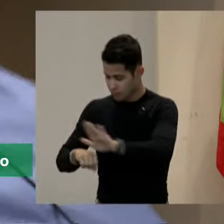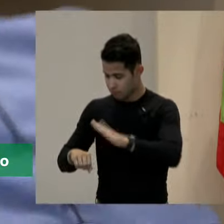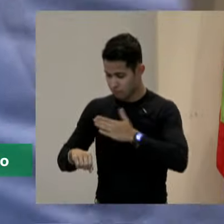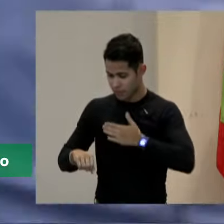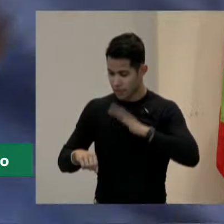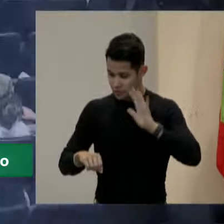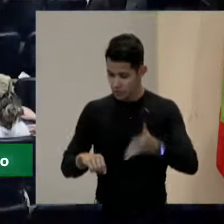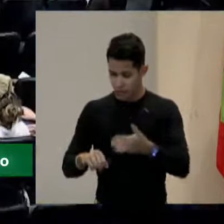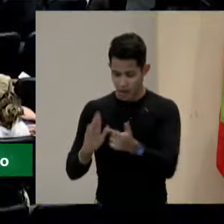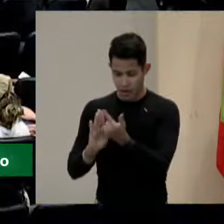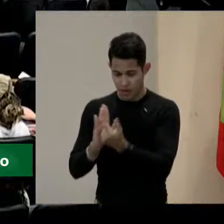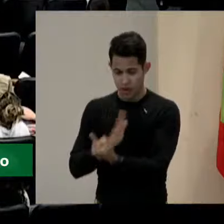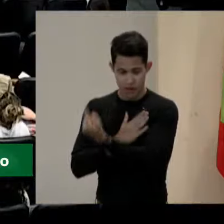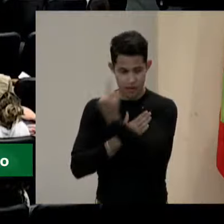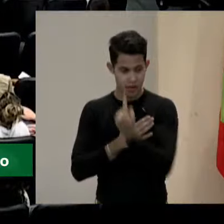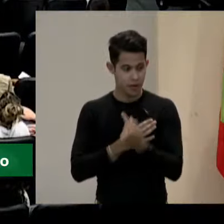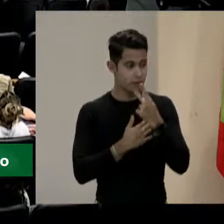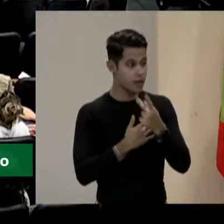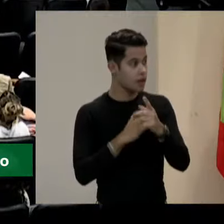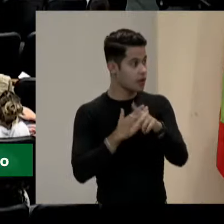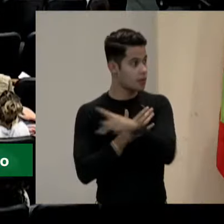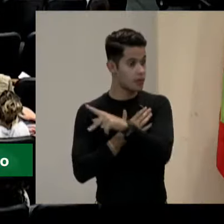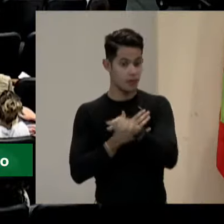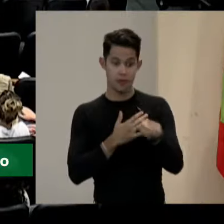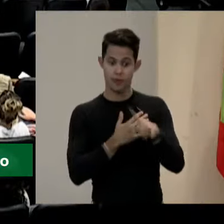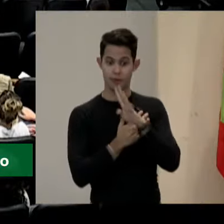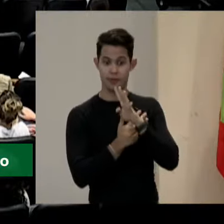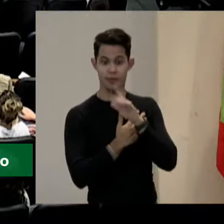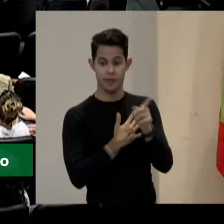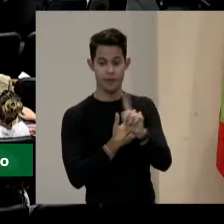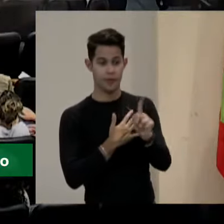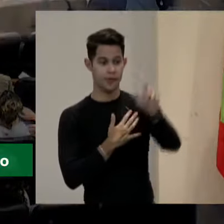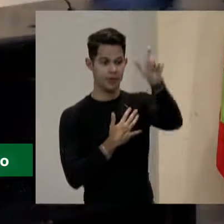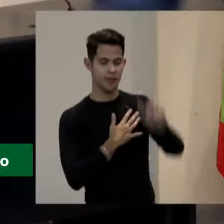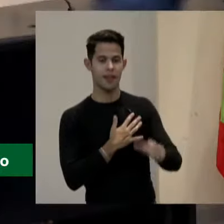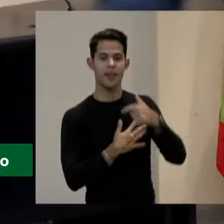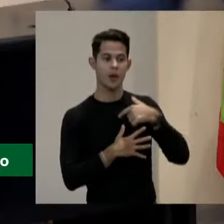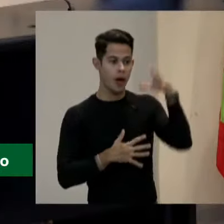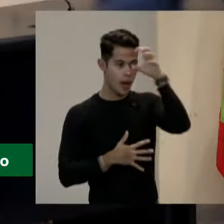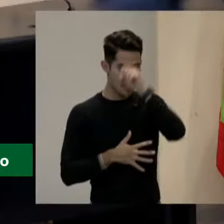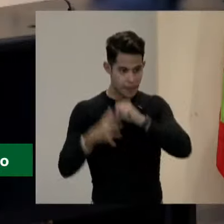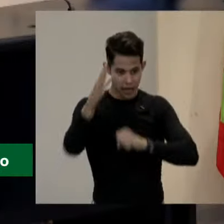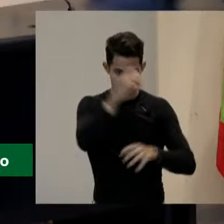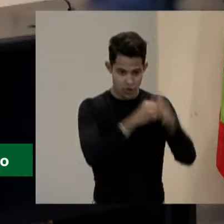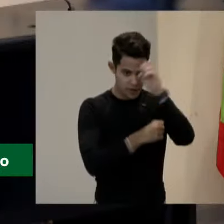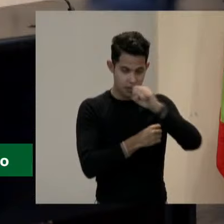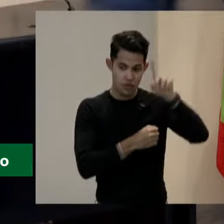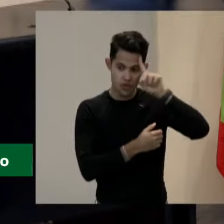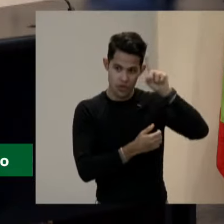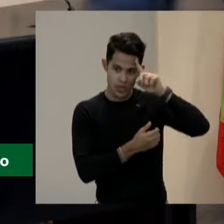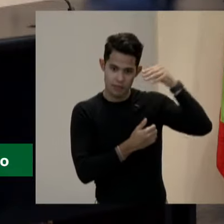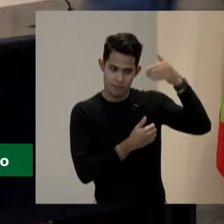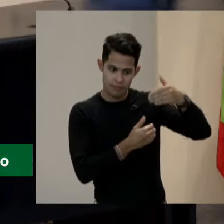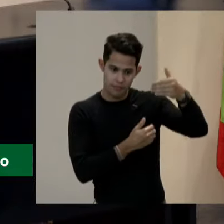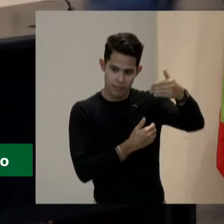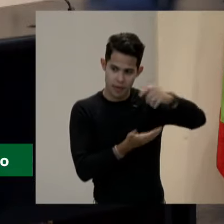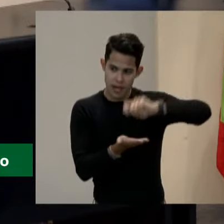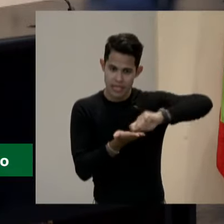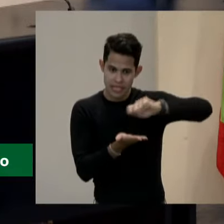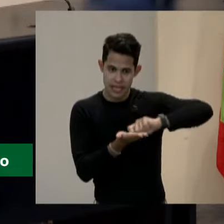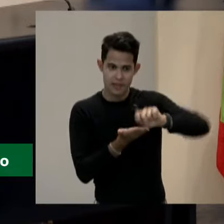Eu riscava o chão. Professor, isso é um S de Sebastião. E dia após dia eu aprendi a escrever Sebastião. Como eu era